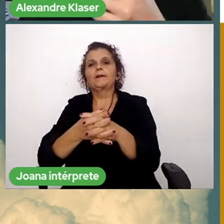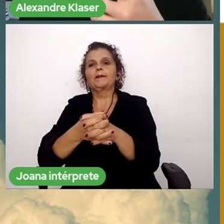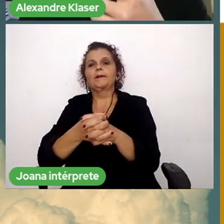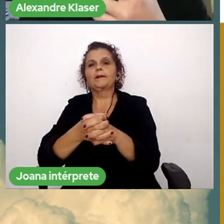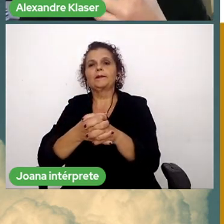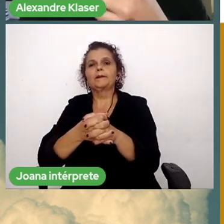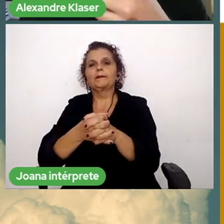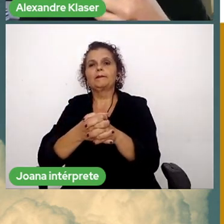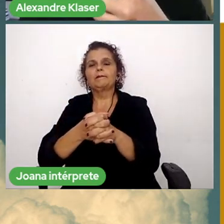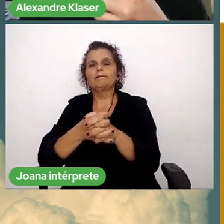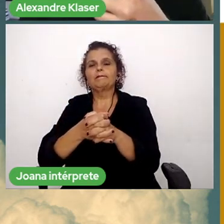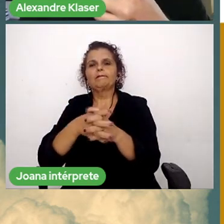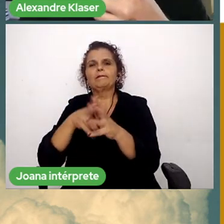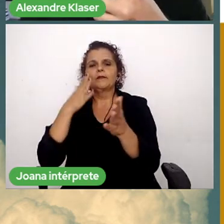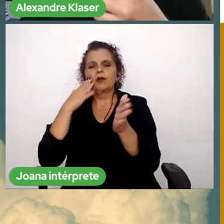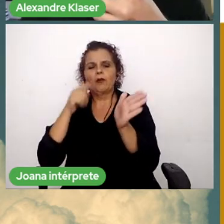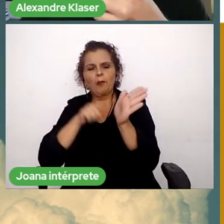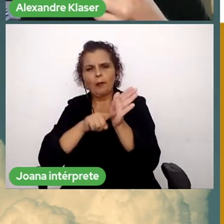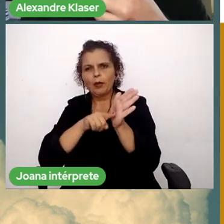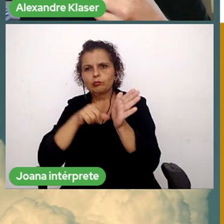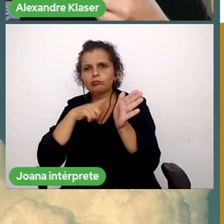Deixa eu ver se tem mais alguma pergunta.